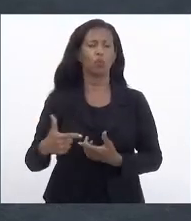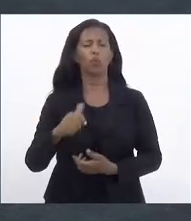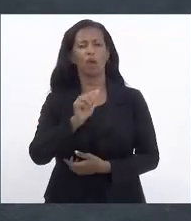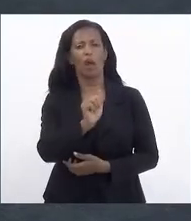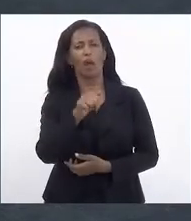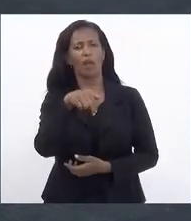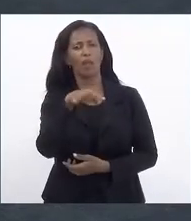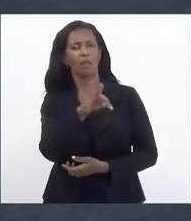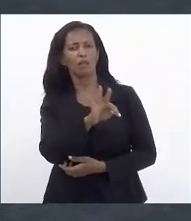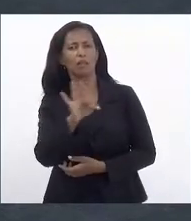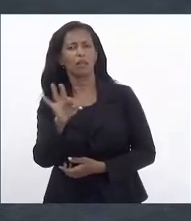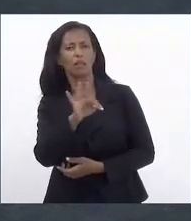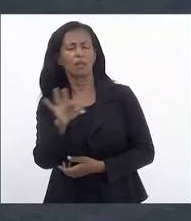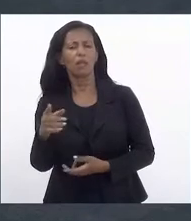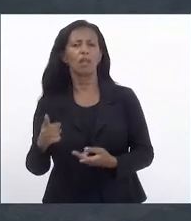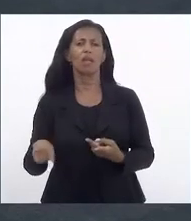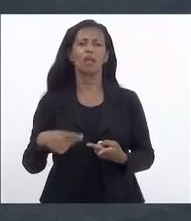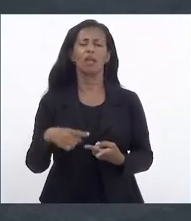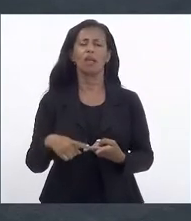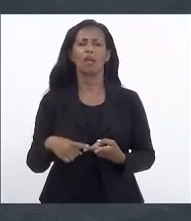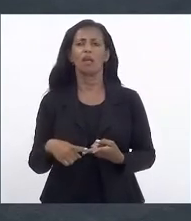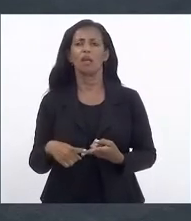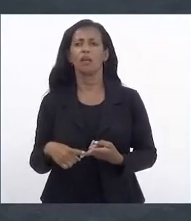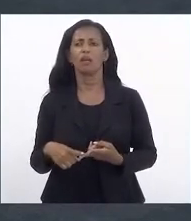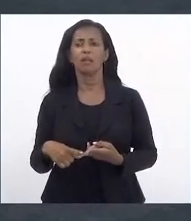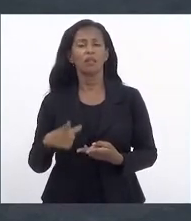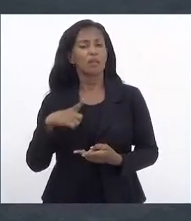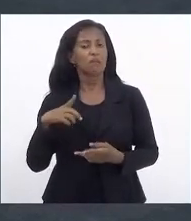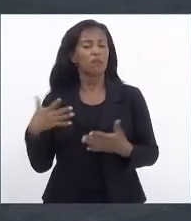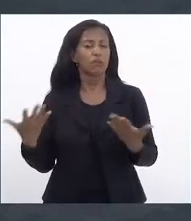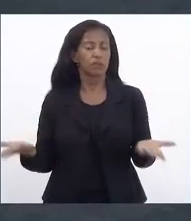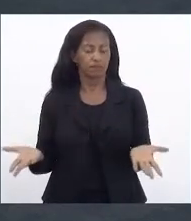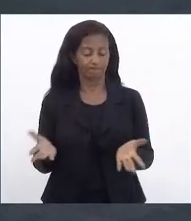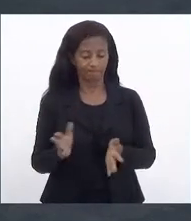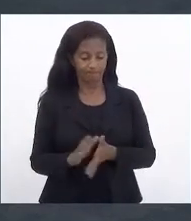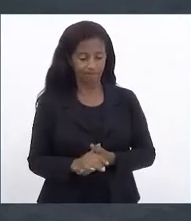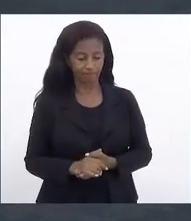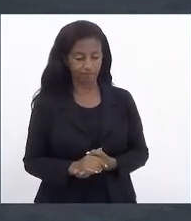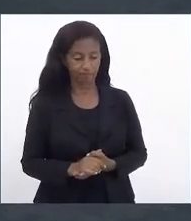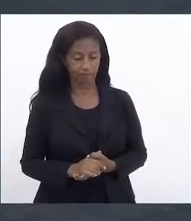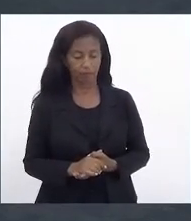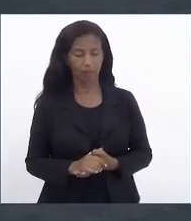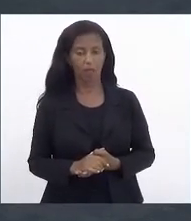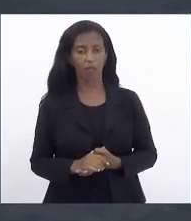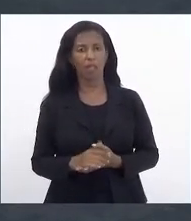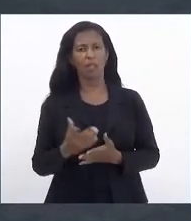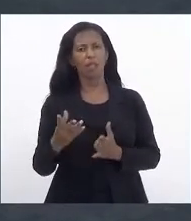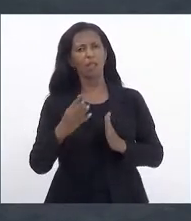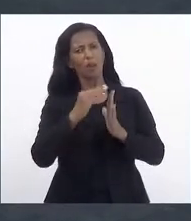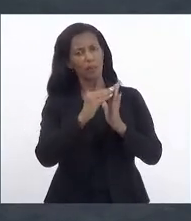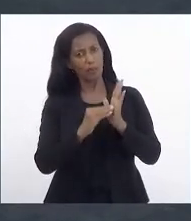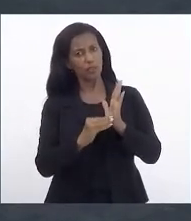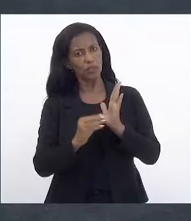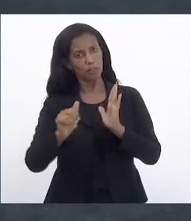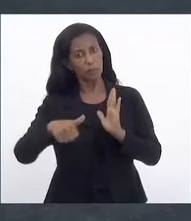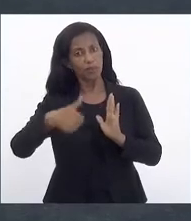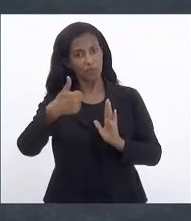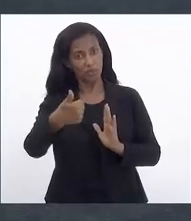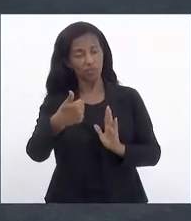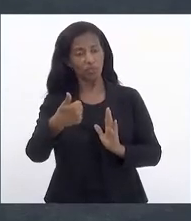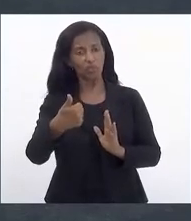NTT que é a Agência Nacional de Transporte Terrestre então assim e é uma agenda muito positiva porque